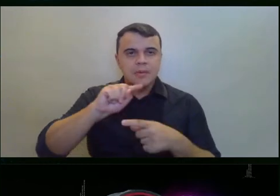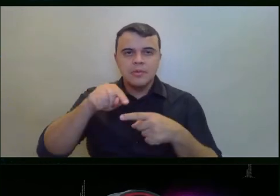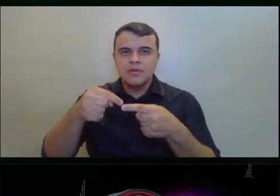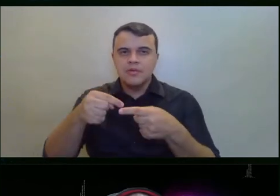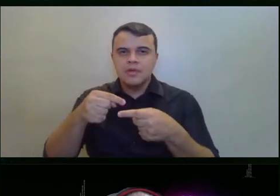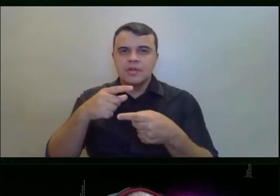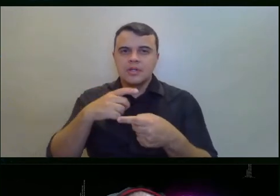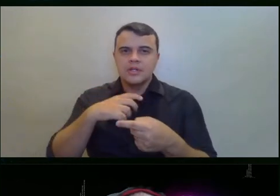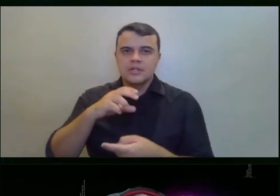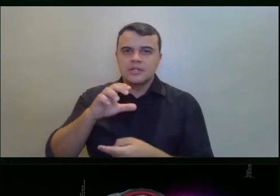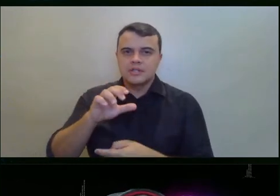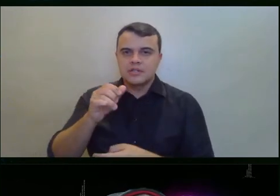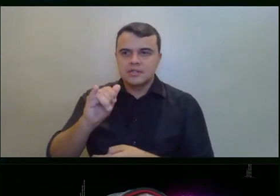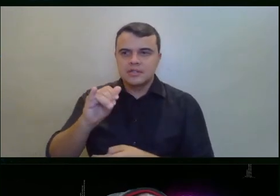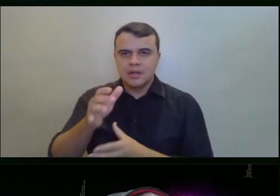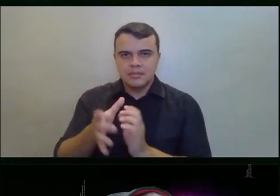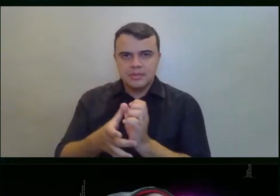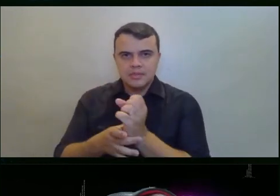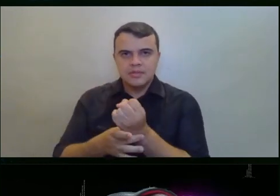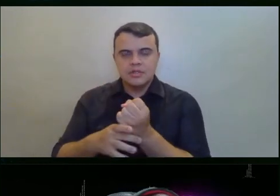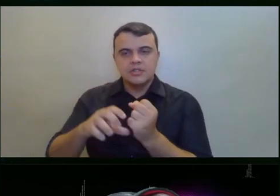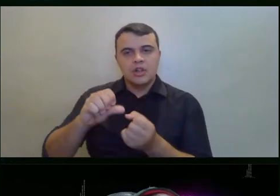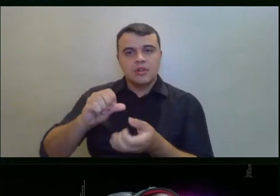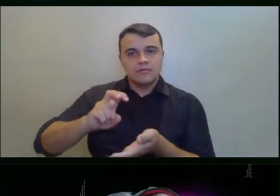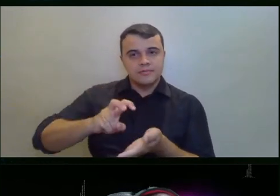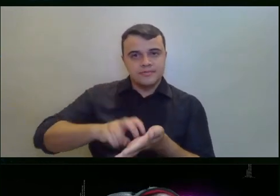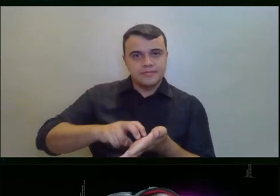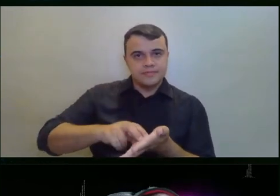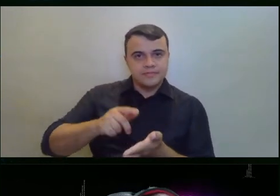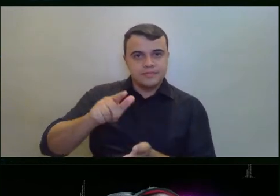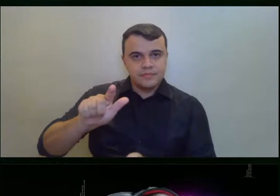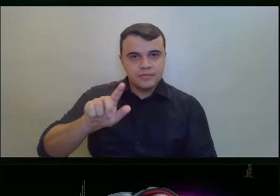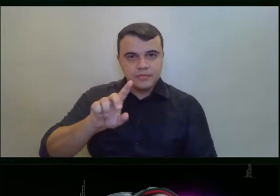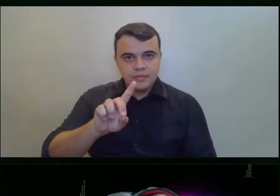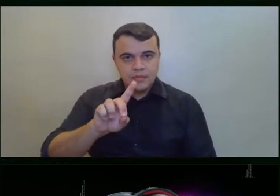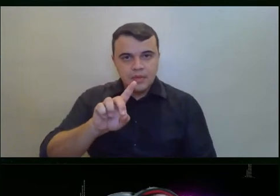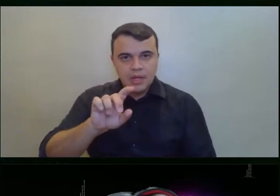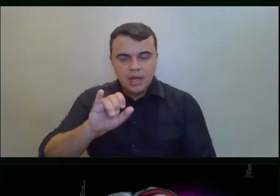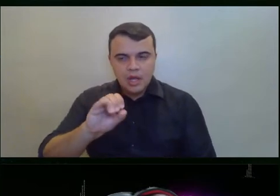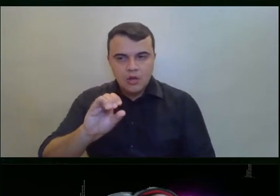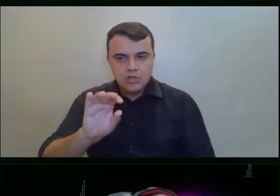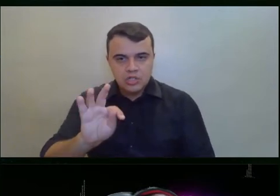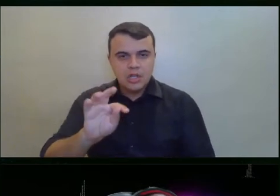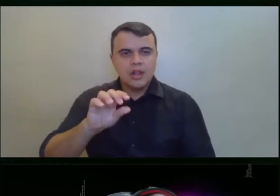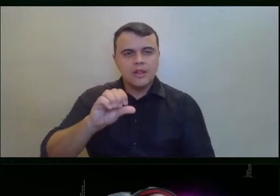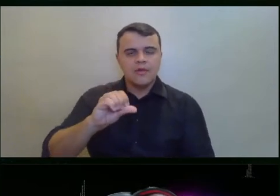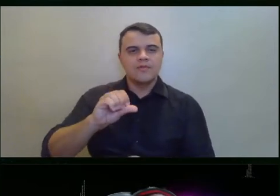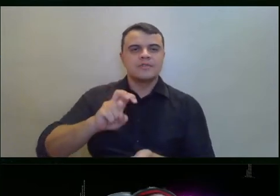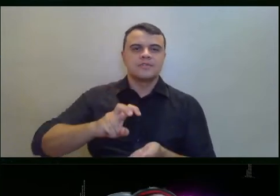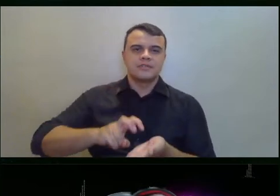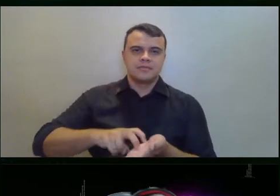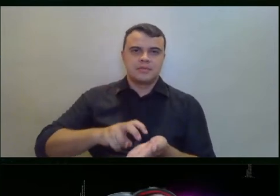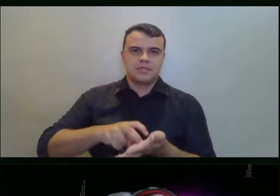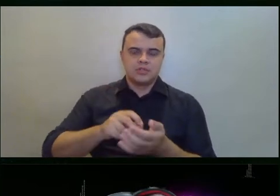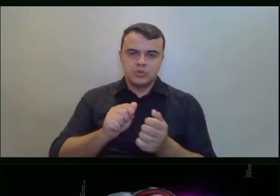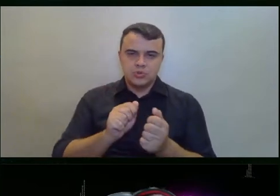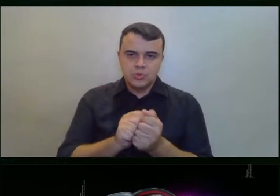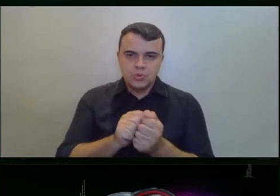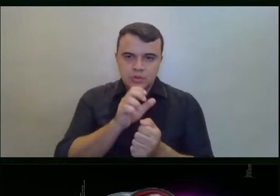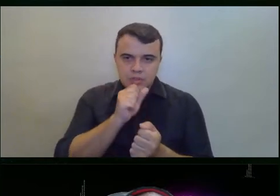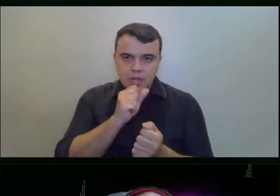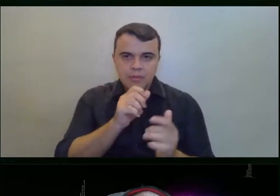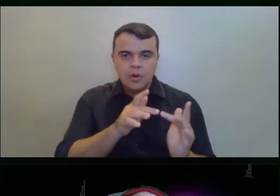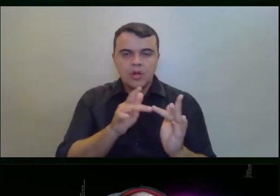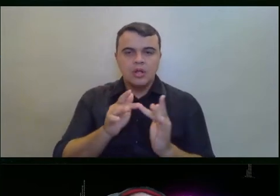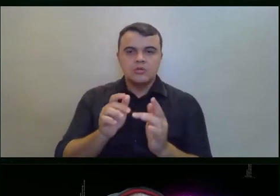Cyber segurança 9 da manhã no outro sábado de ioty 9 da manhã todo sábado a gente vai estar junto conectado você vai ter que me